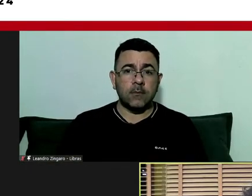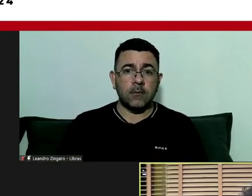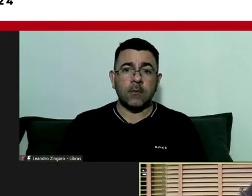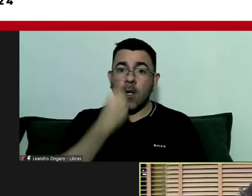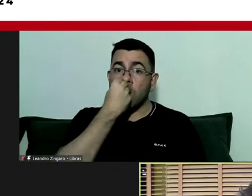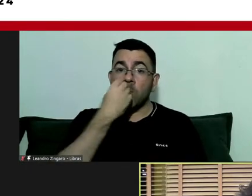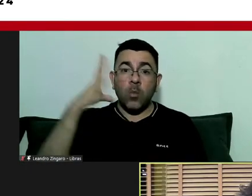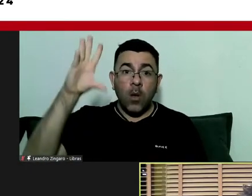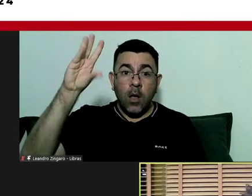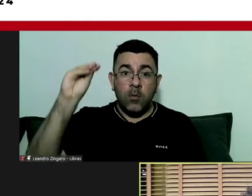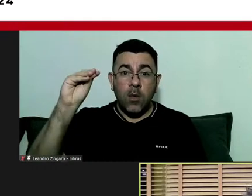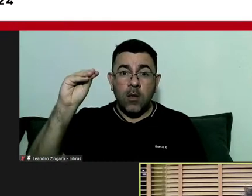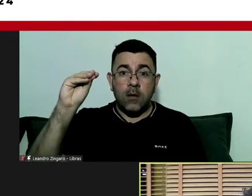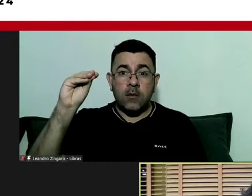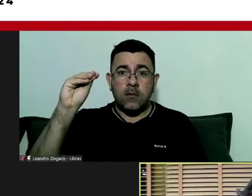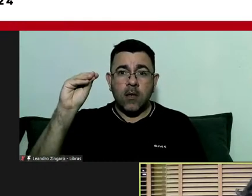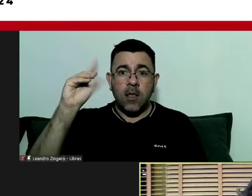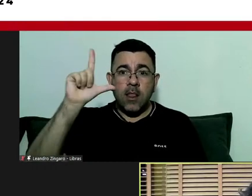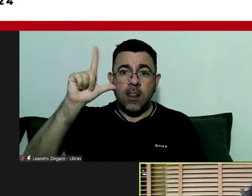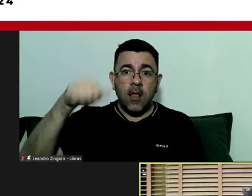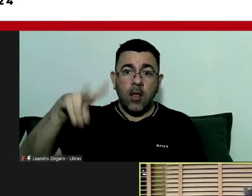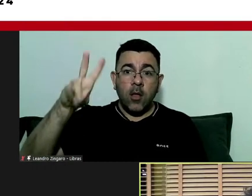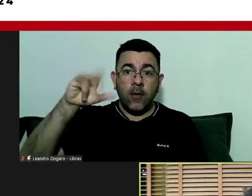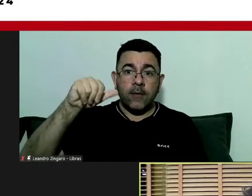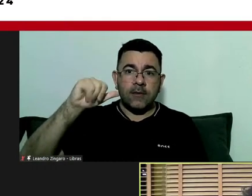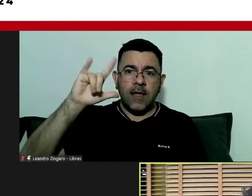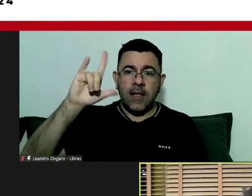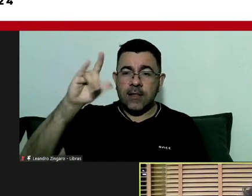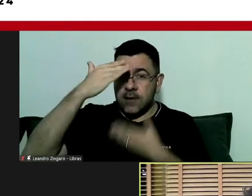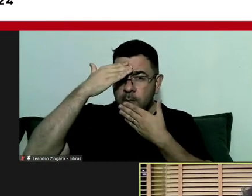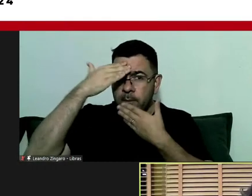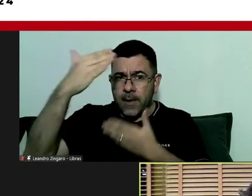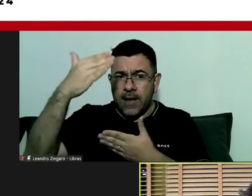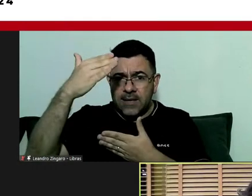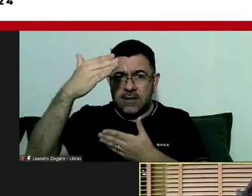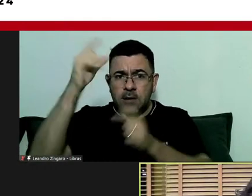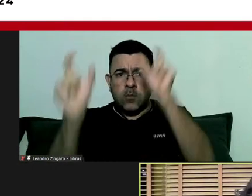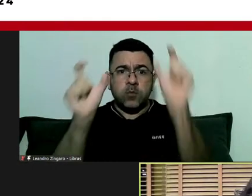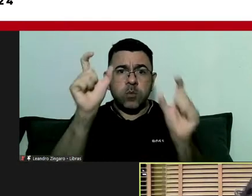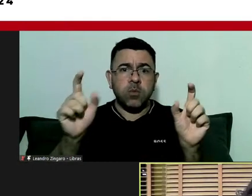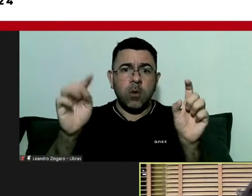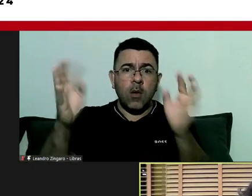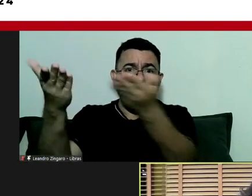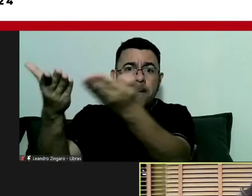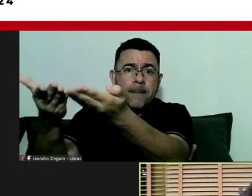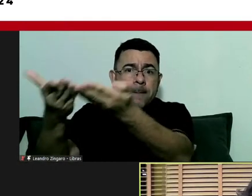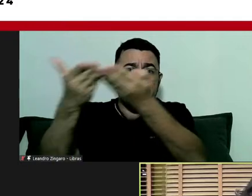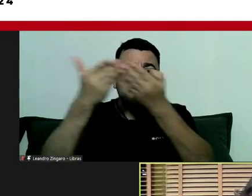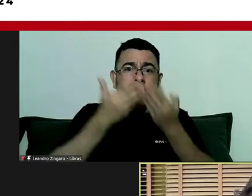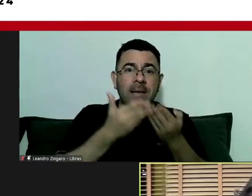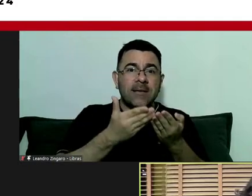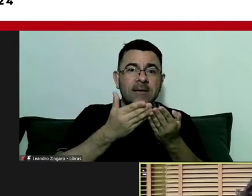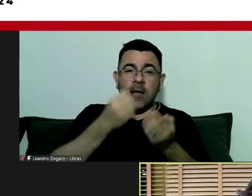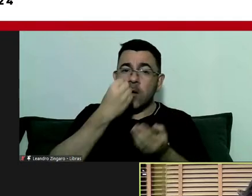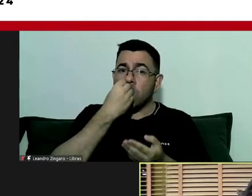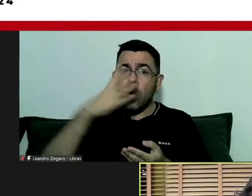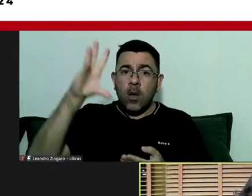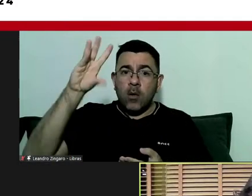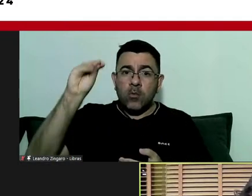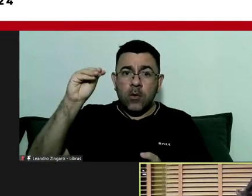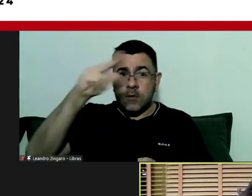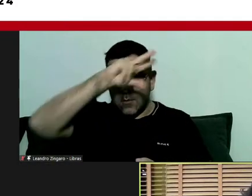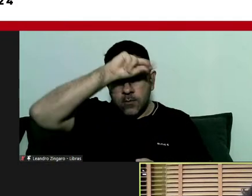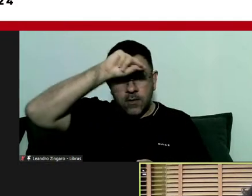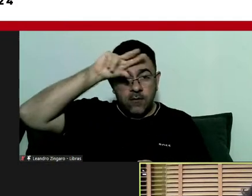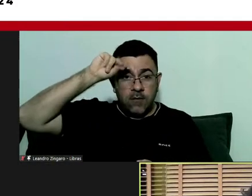noite leonelle muito obrigada a todos pela presença Boa noite Prefeito João Campos boa